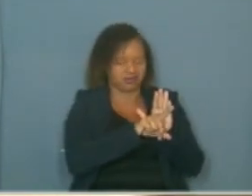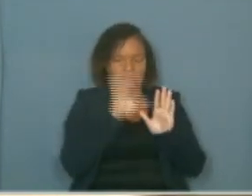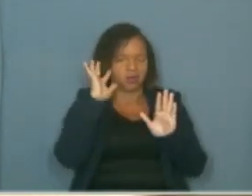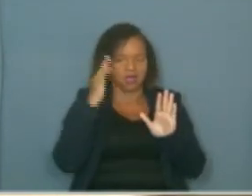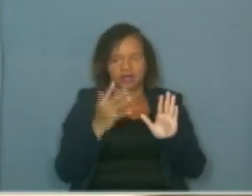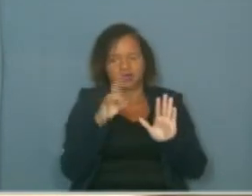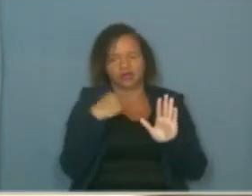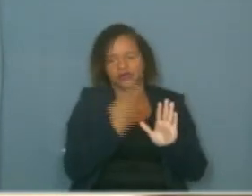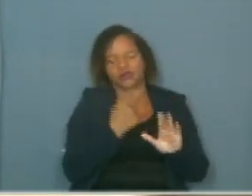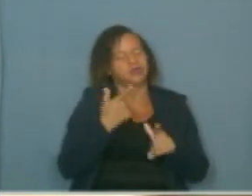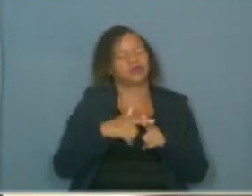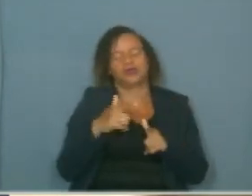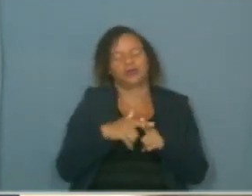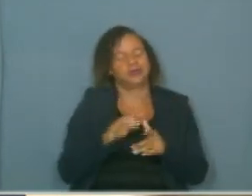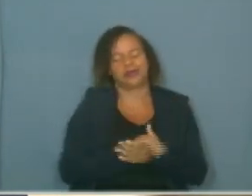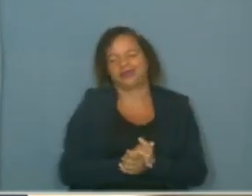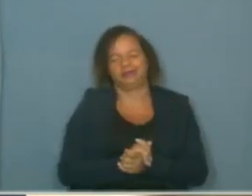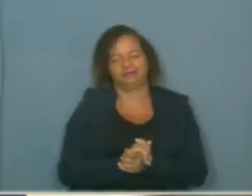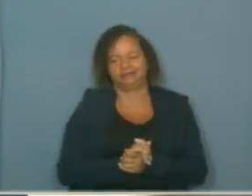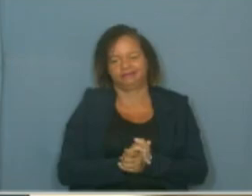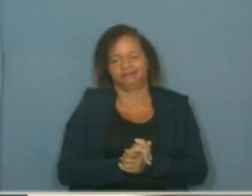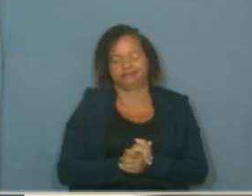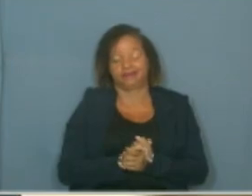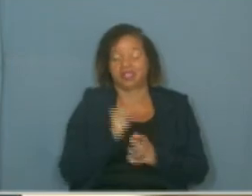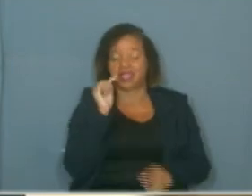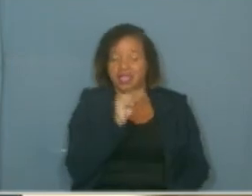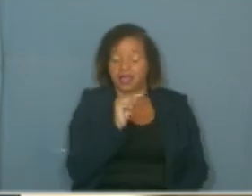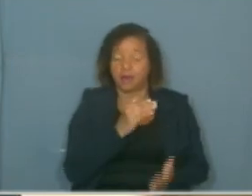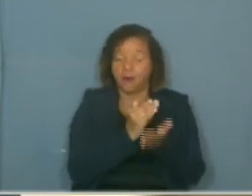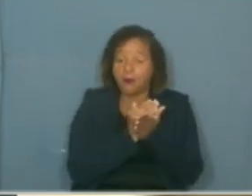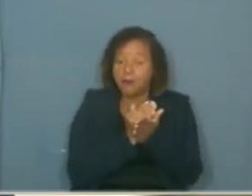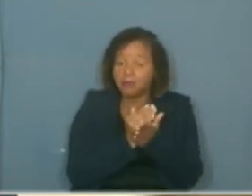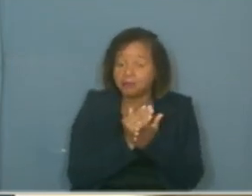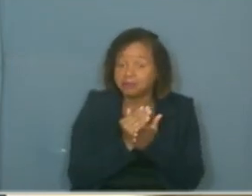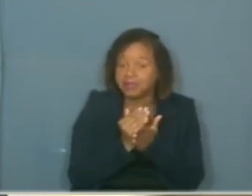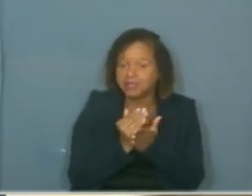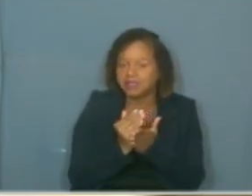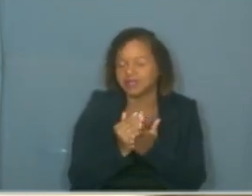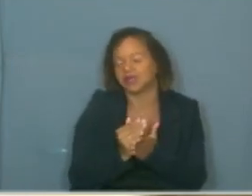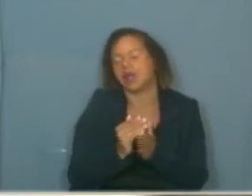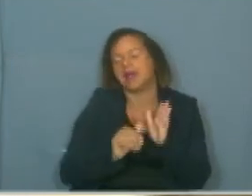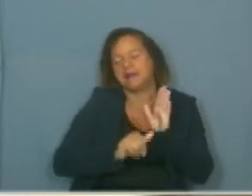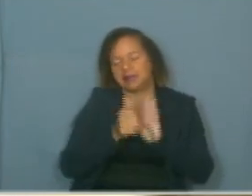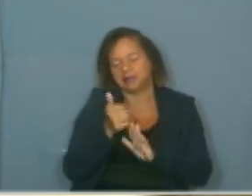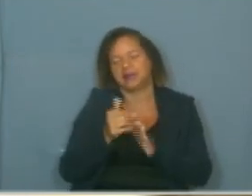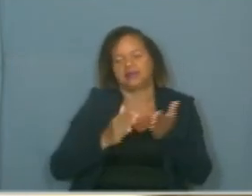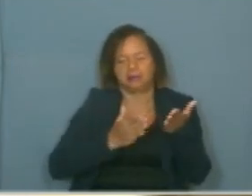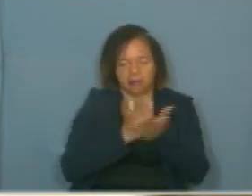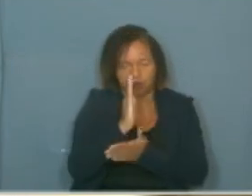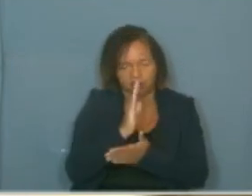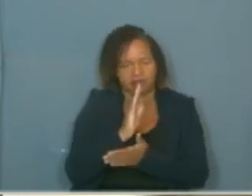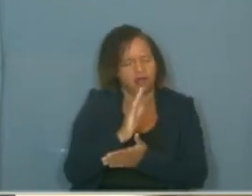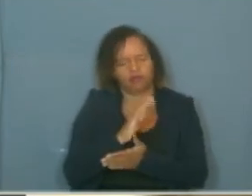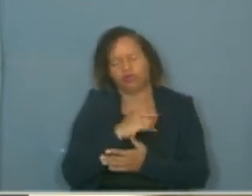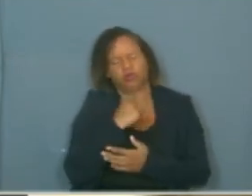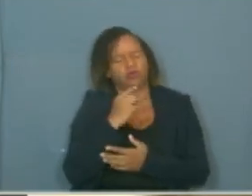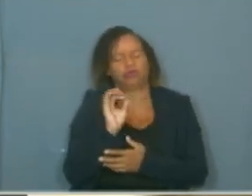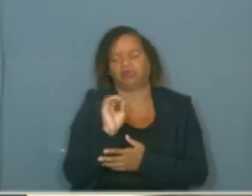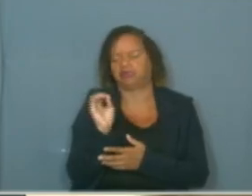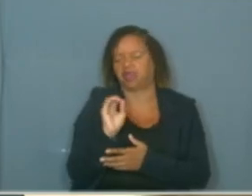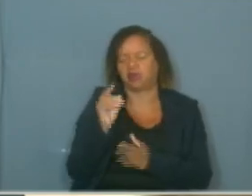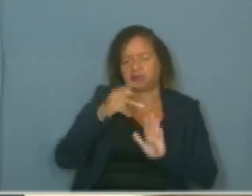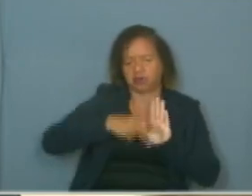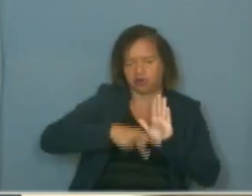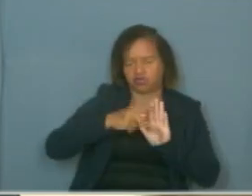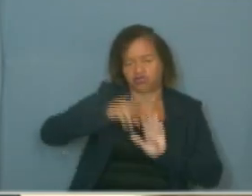resolve o nosso problema, vereadora Liana. Ele é um começo. Primeiro a gente vai aprovar nessa casa, eu não tenho nenhuma dúvida, que um